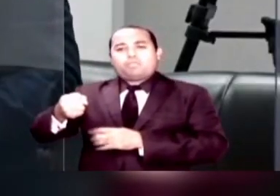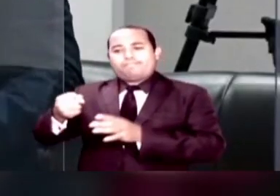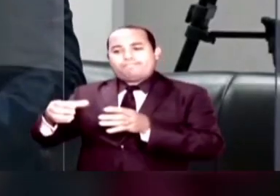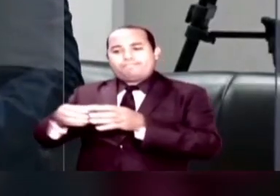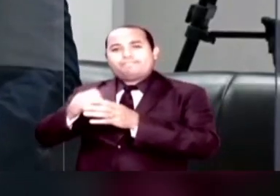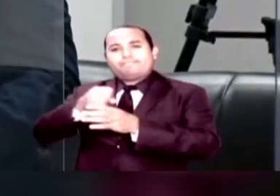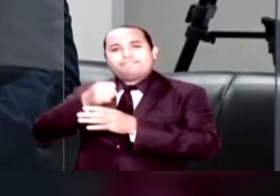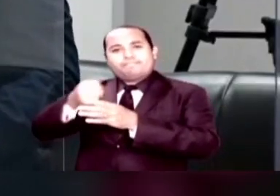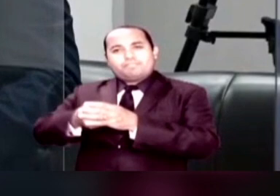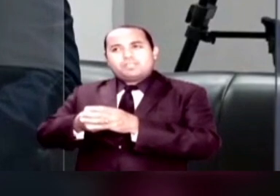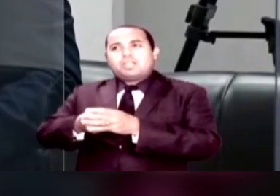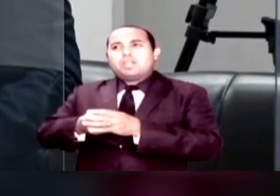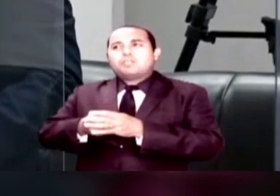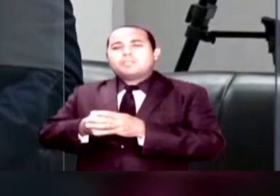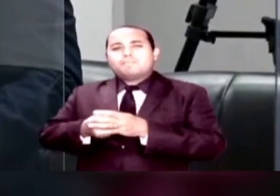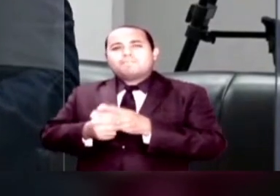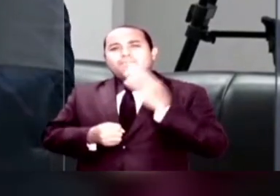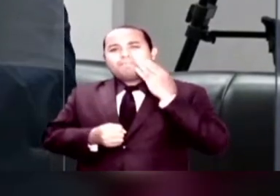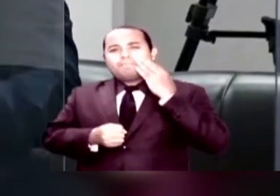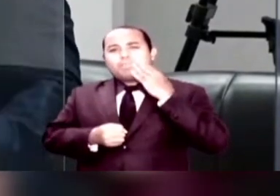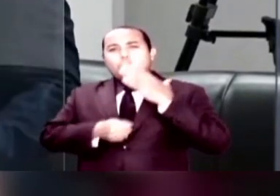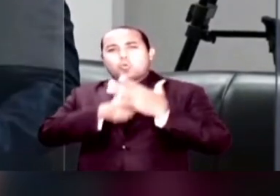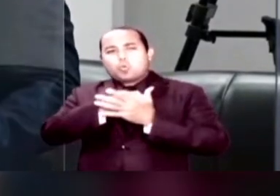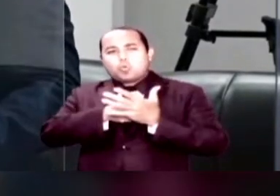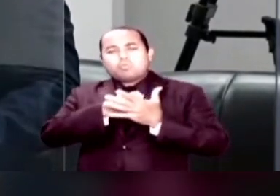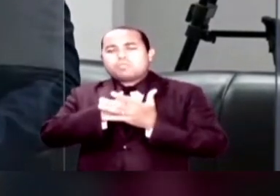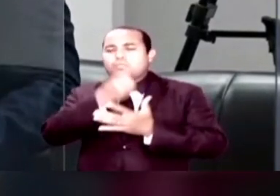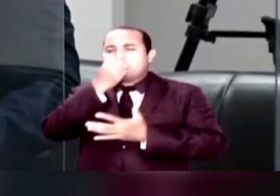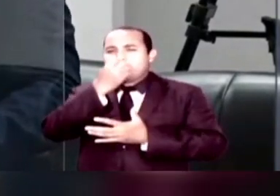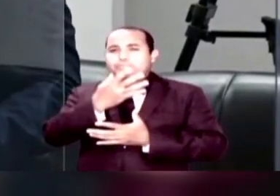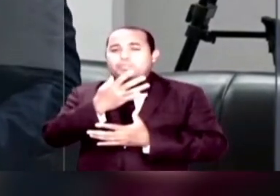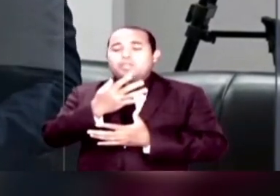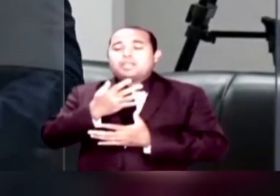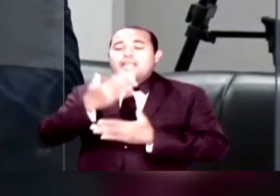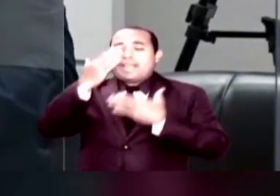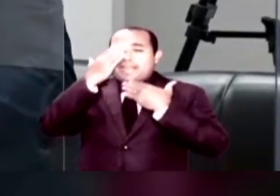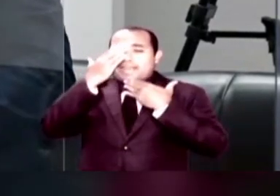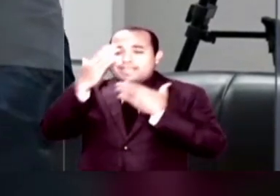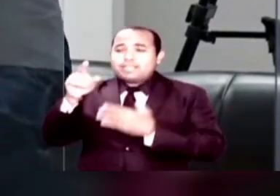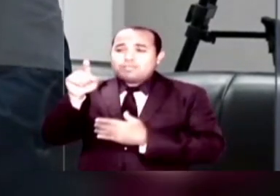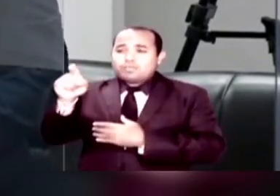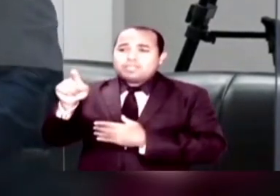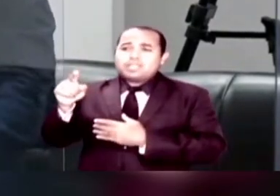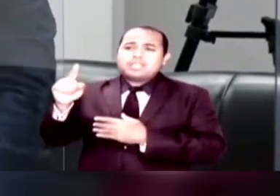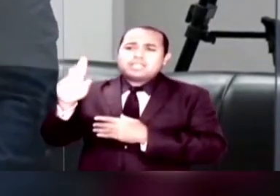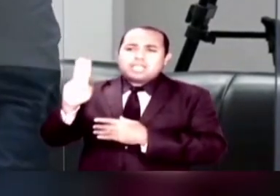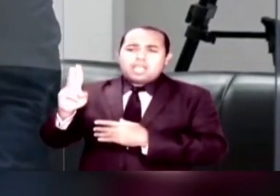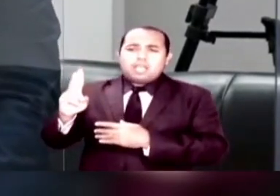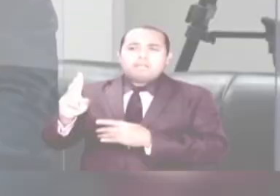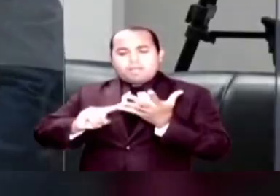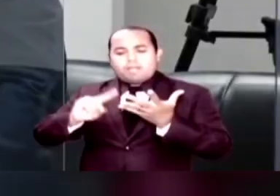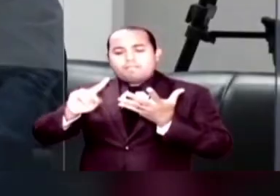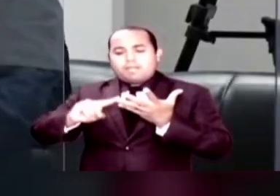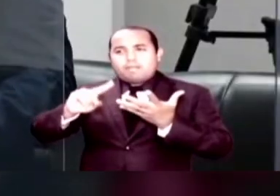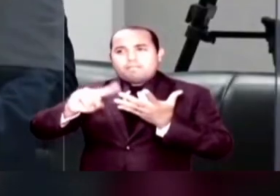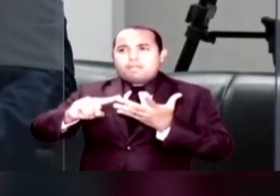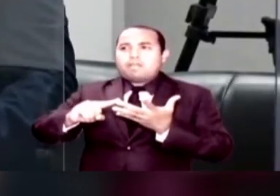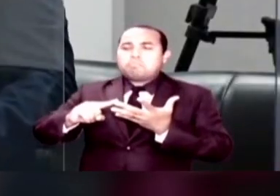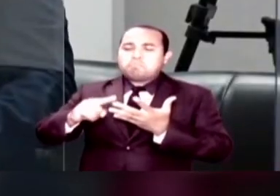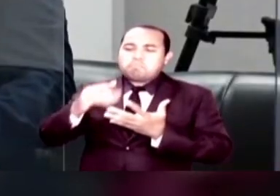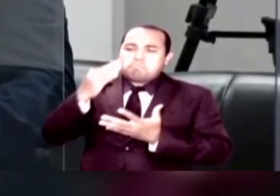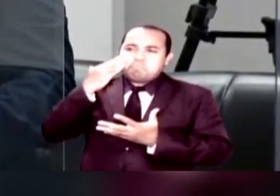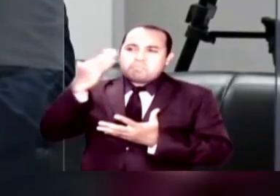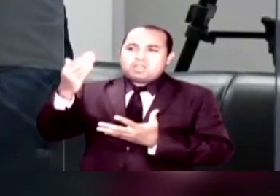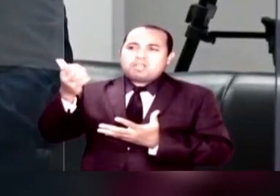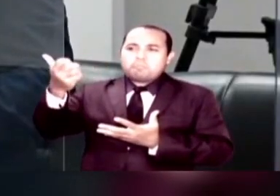líder do Governo na Câmara disse que só através do senso que poderá dar o próximo passo é uma alegria